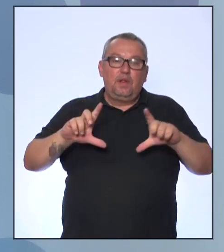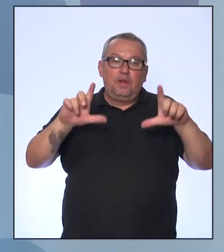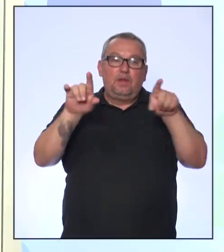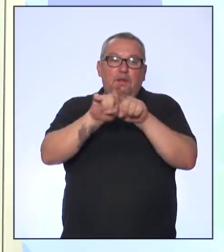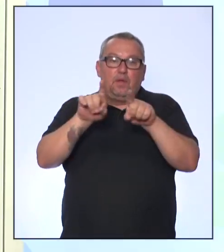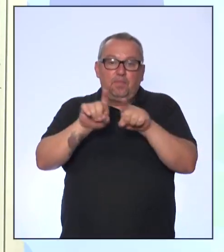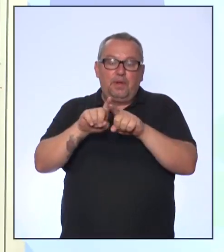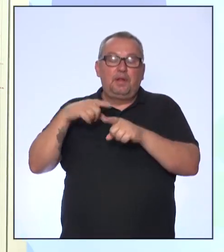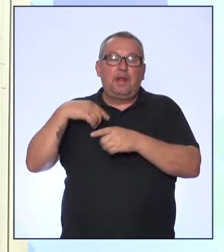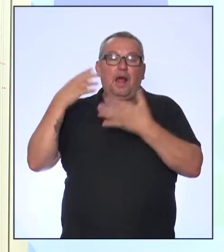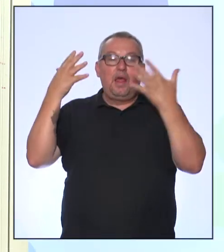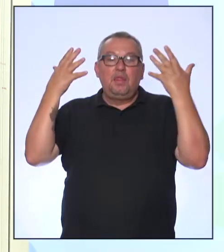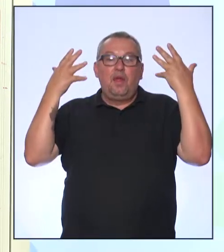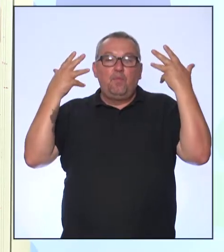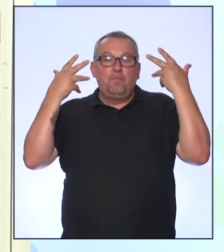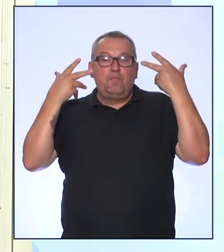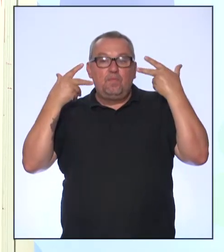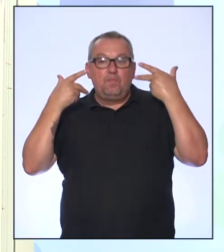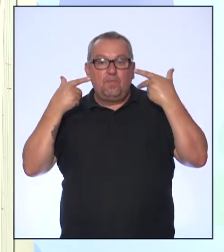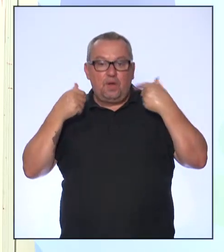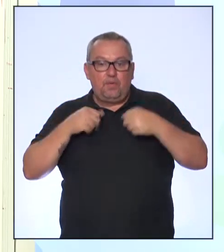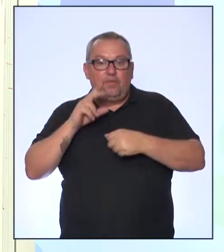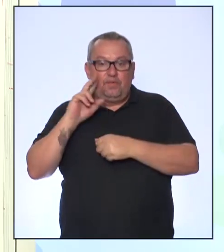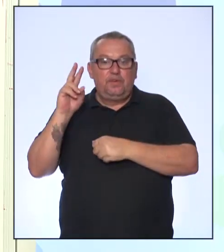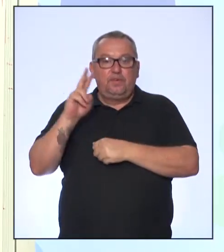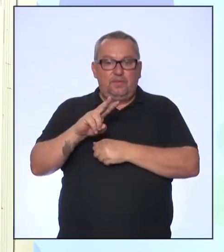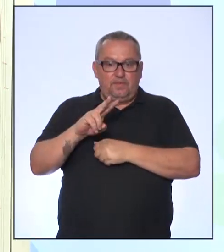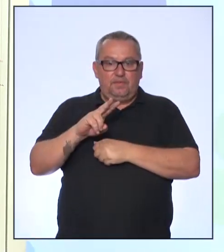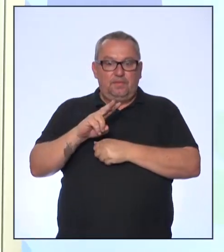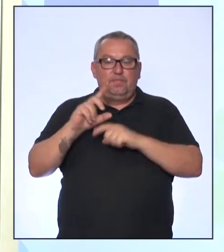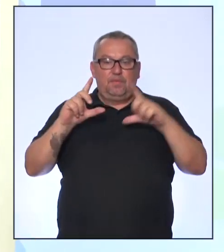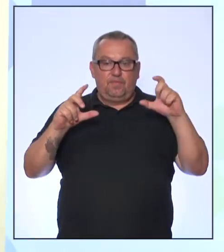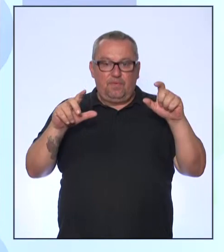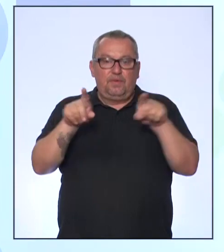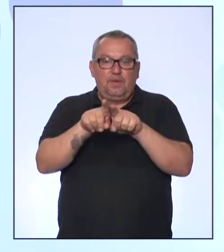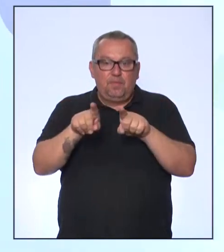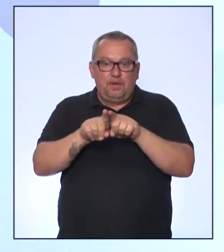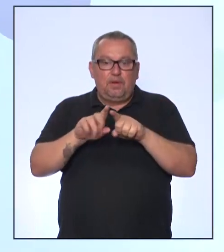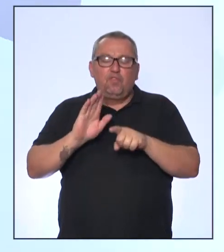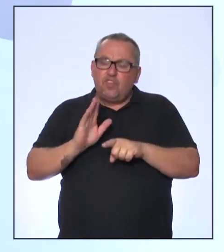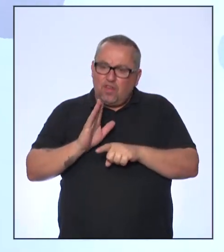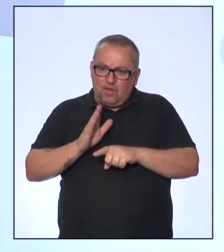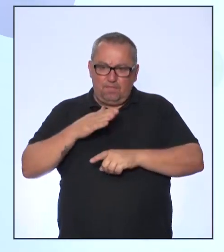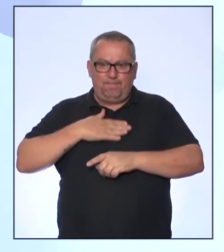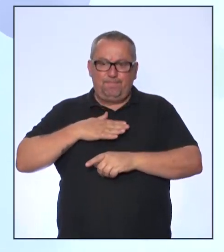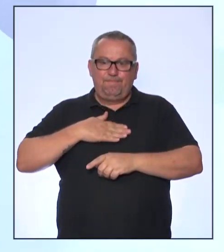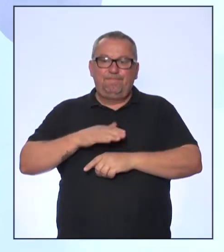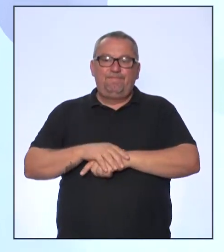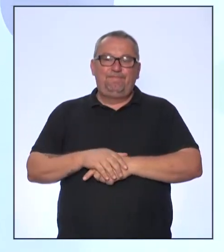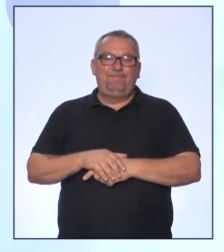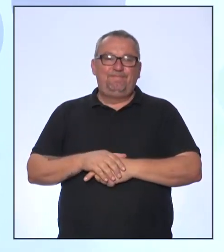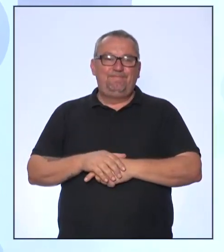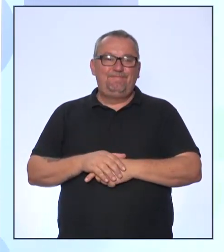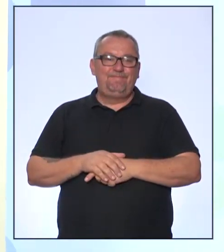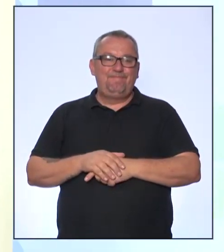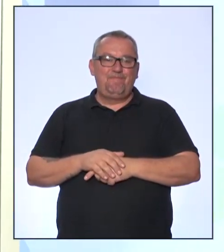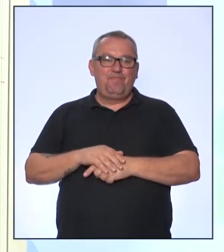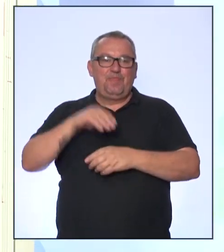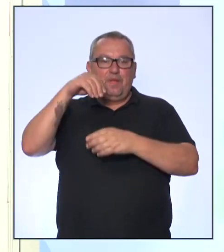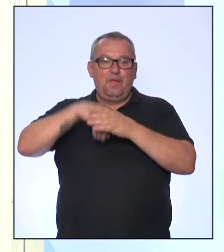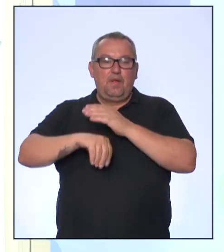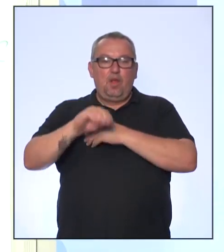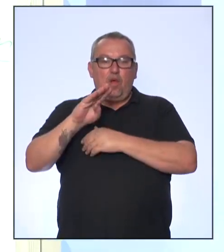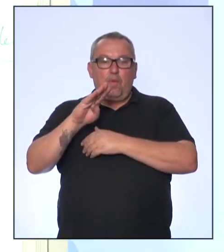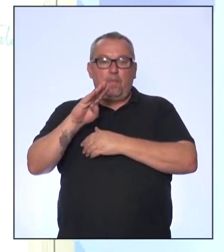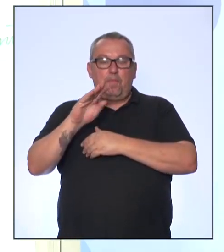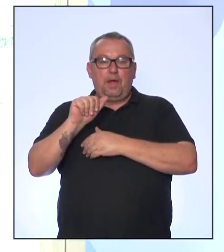célula animal, tá? A gente já vai ver uma fotinha aí de uma célula animal daqui a pouquinho. Nas